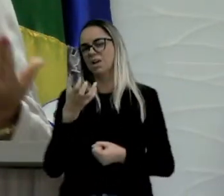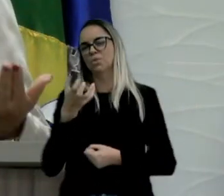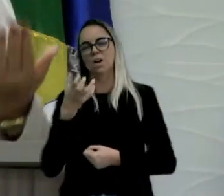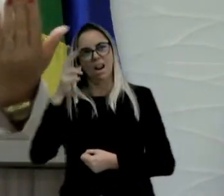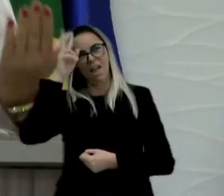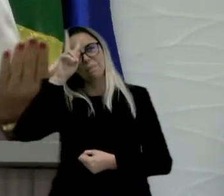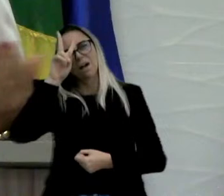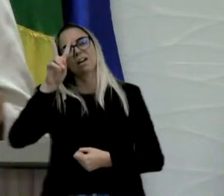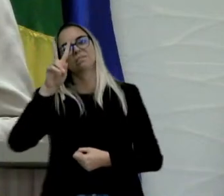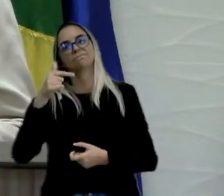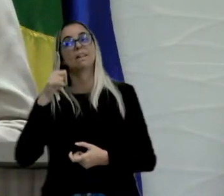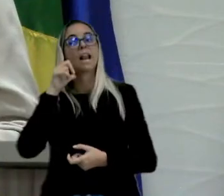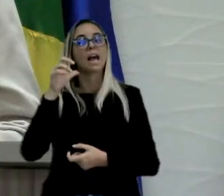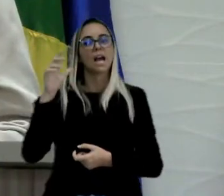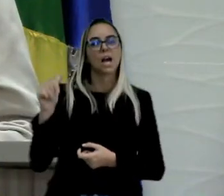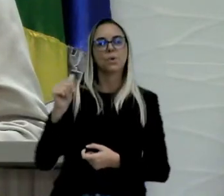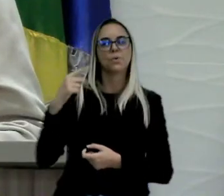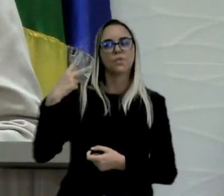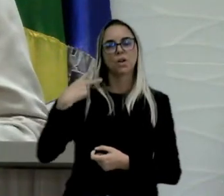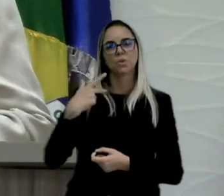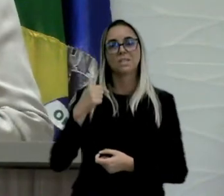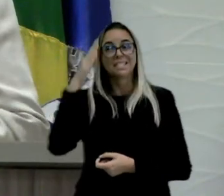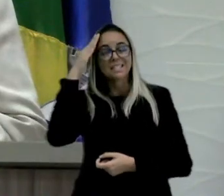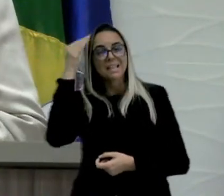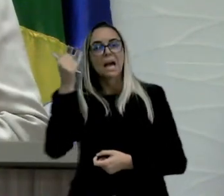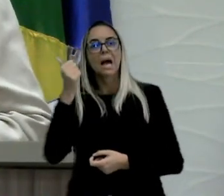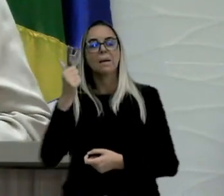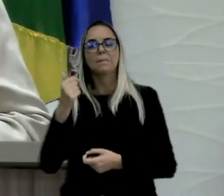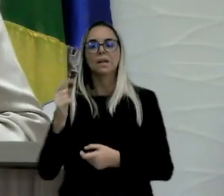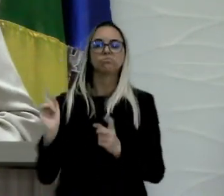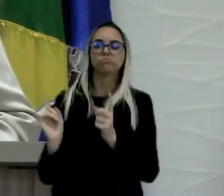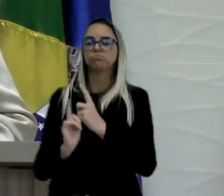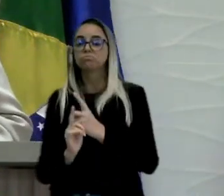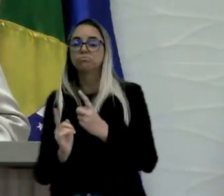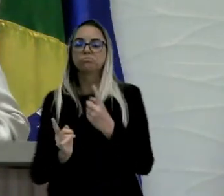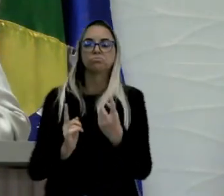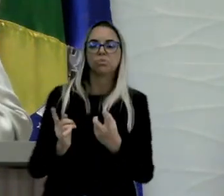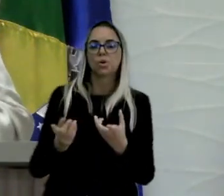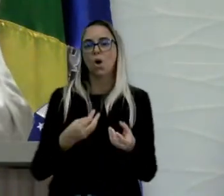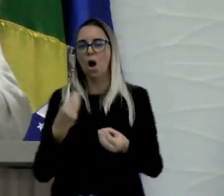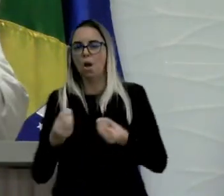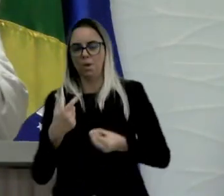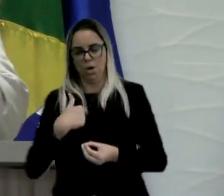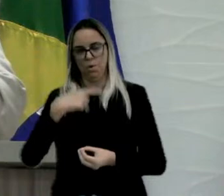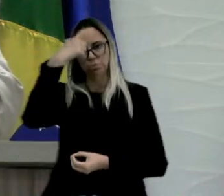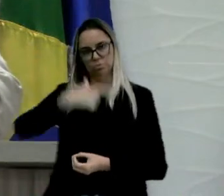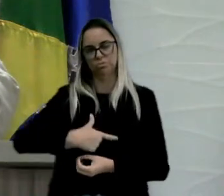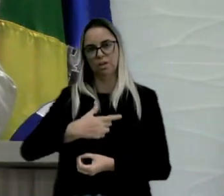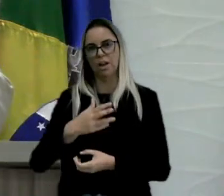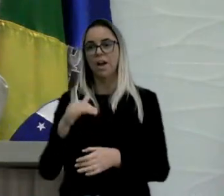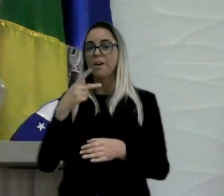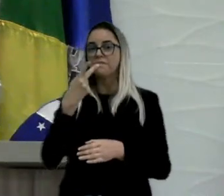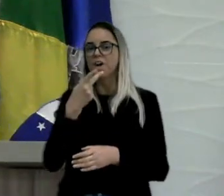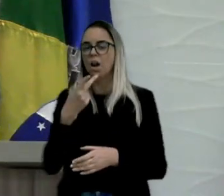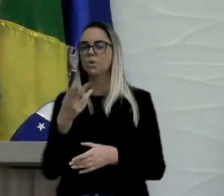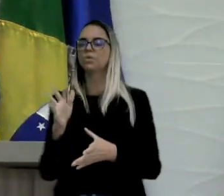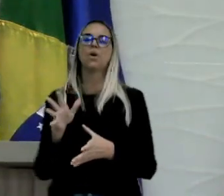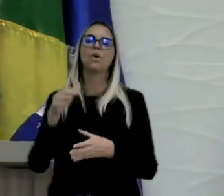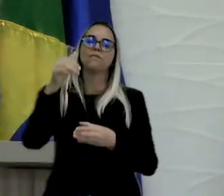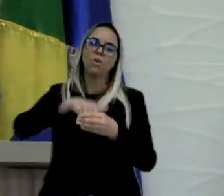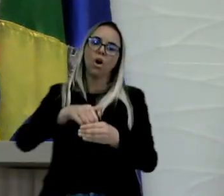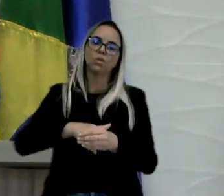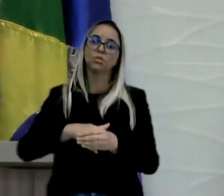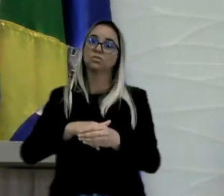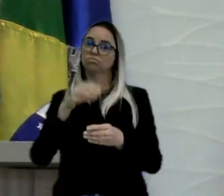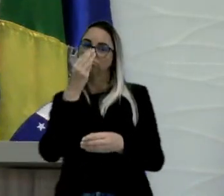Vereador Léo Ele já sabe a minha posição aqui nessa casa quando fala de voto e repúdio eu não voto e